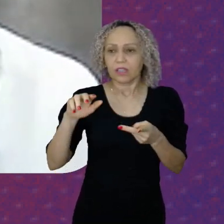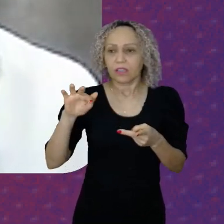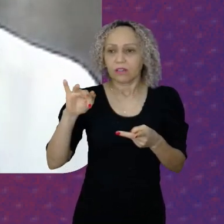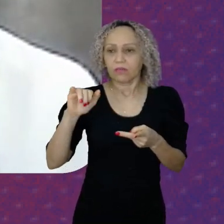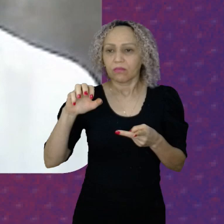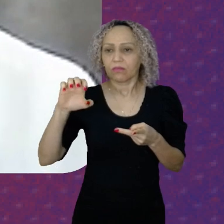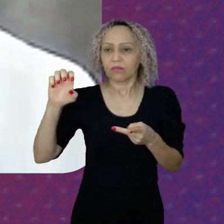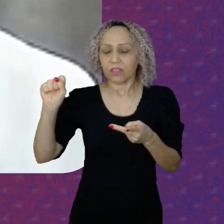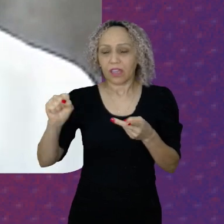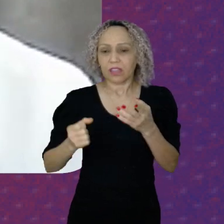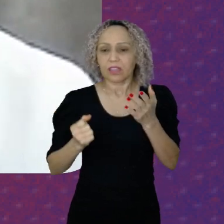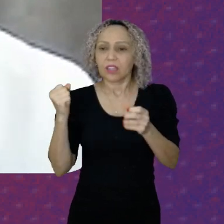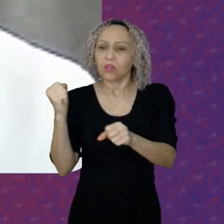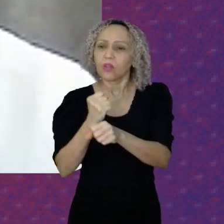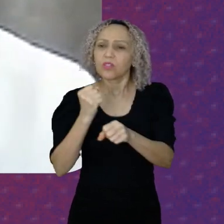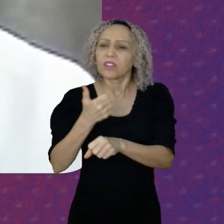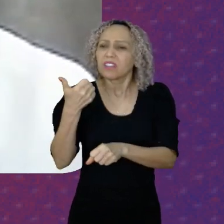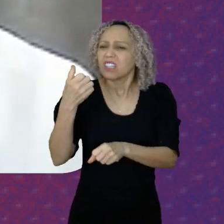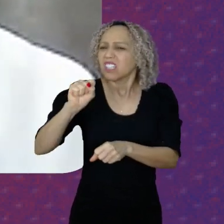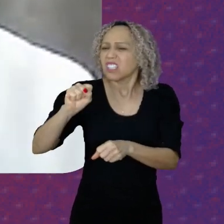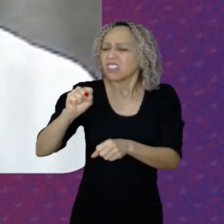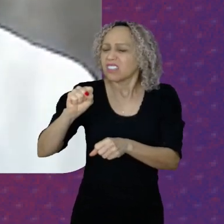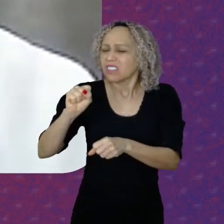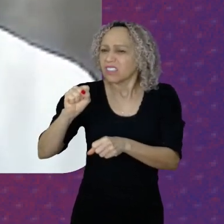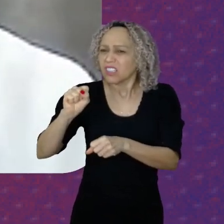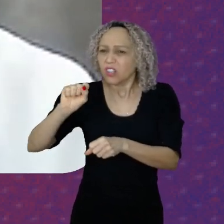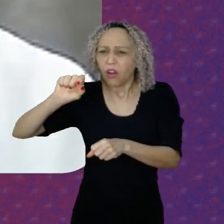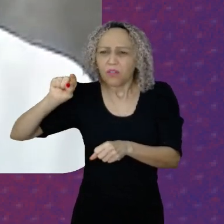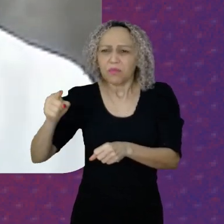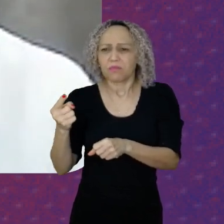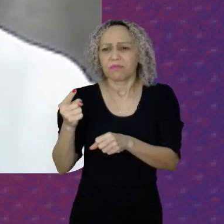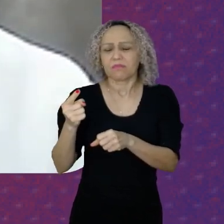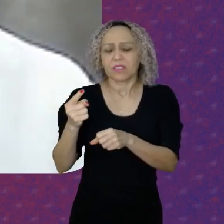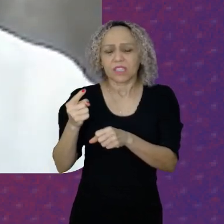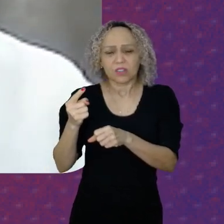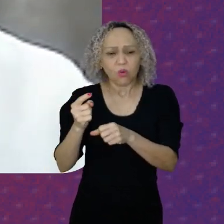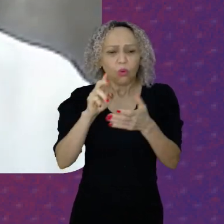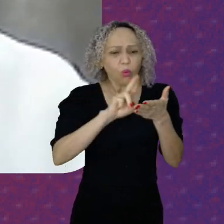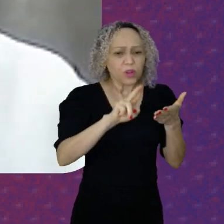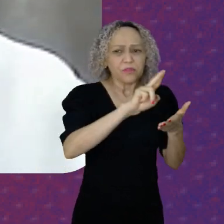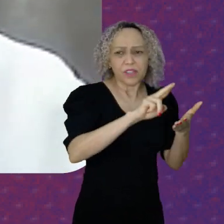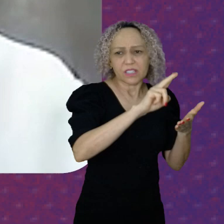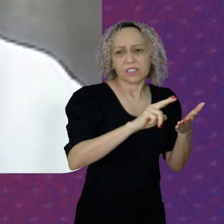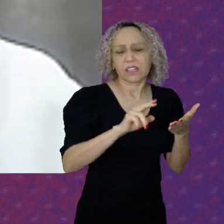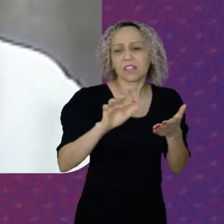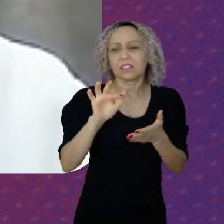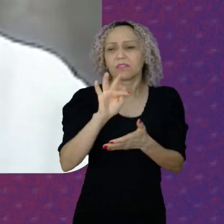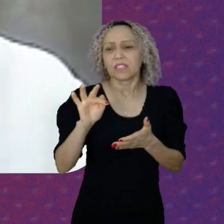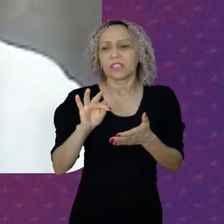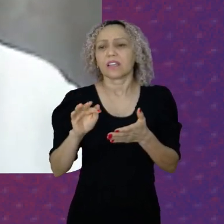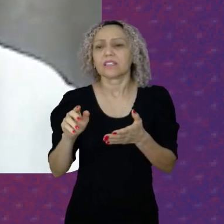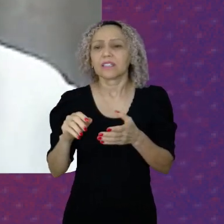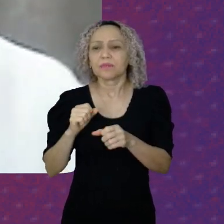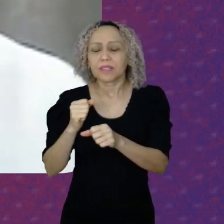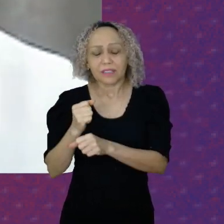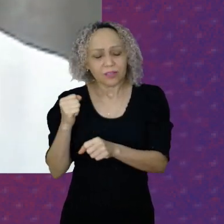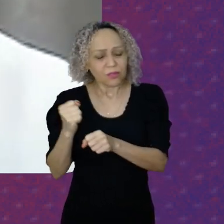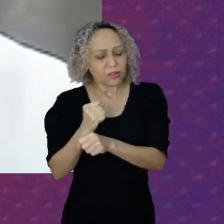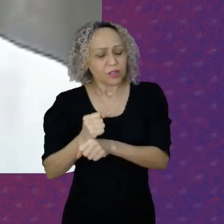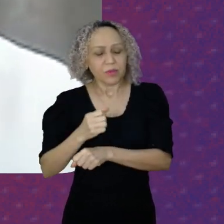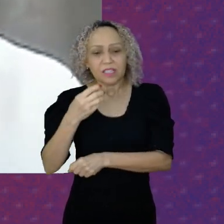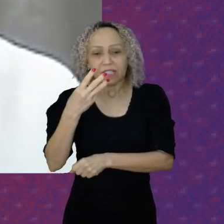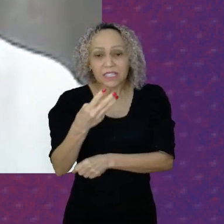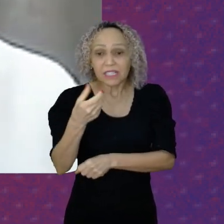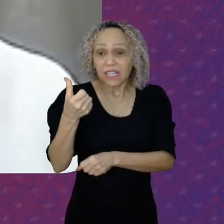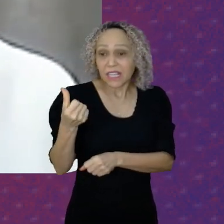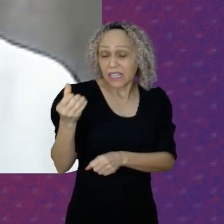federais no país e mais de 360 escolas técnicas federais, que eu tive o prazer de trazer uma delas para o Lauro de Freitas, que é o nosso IFET,